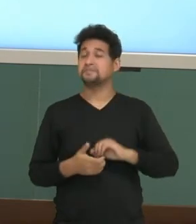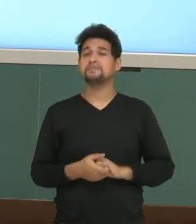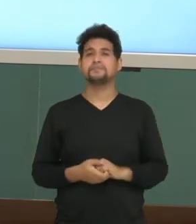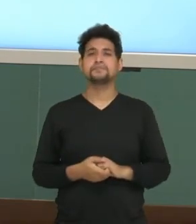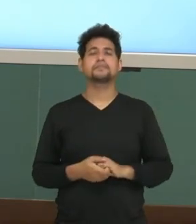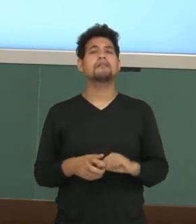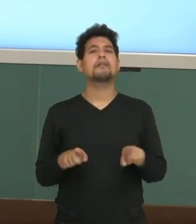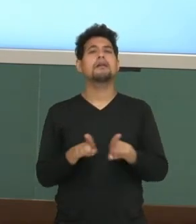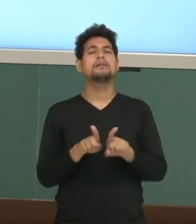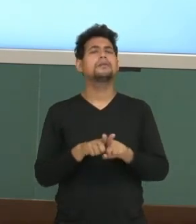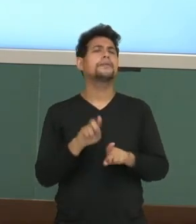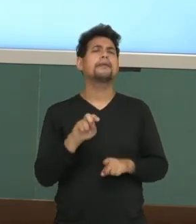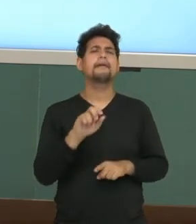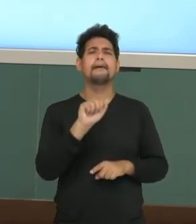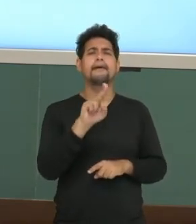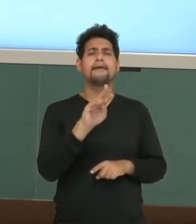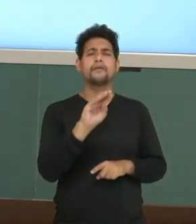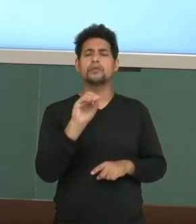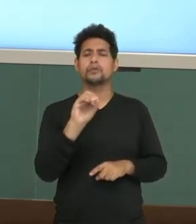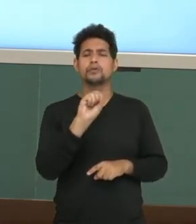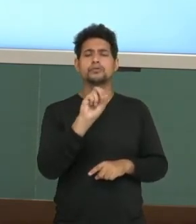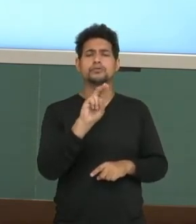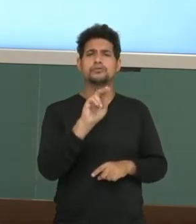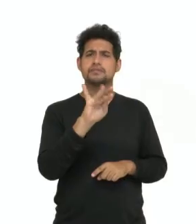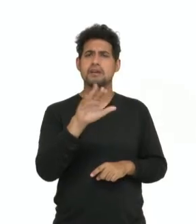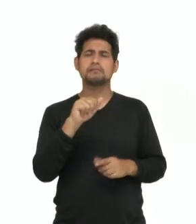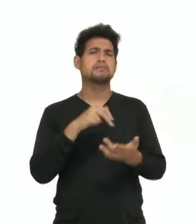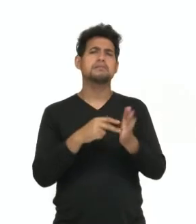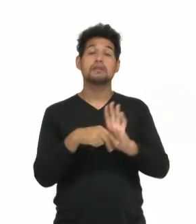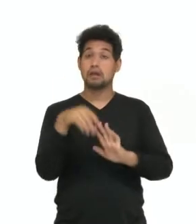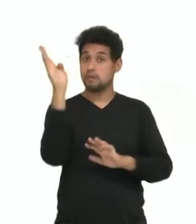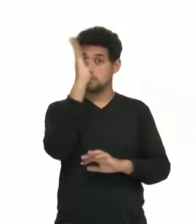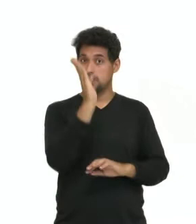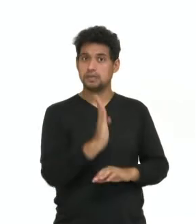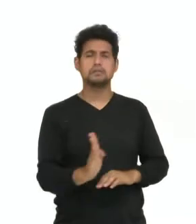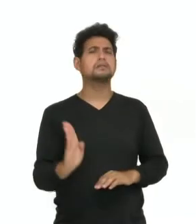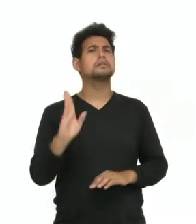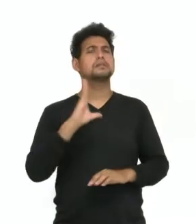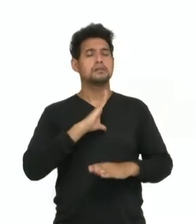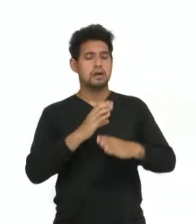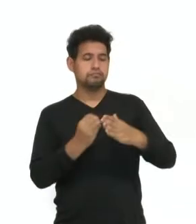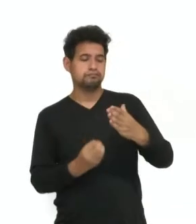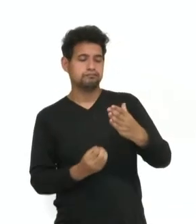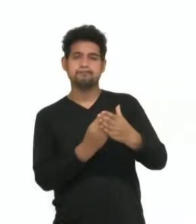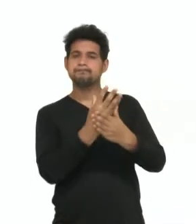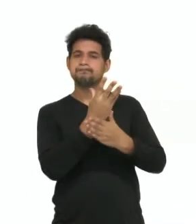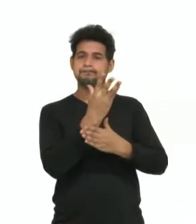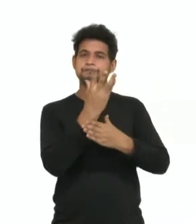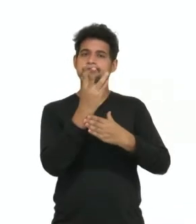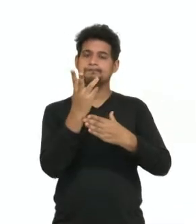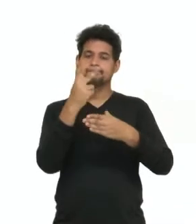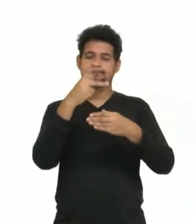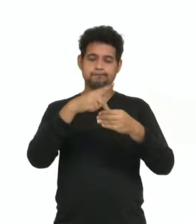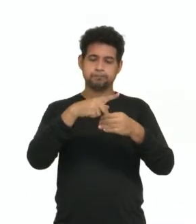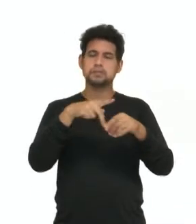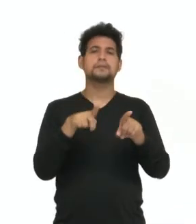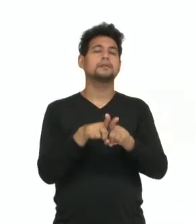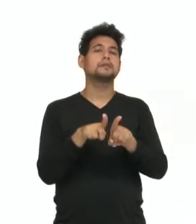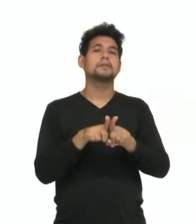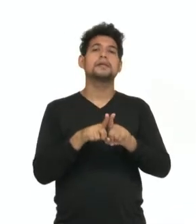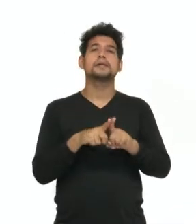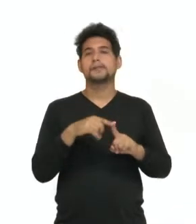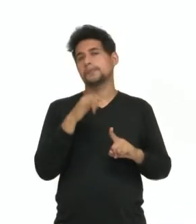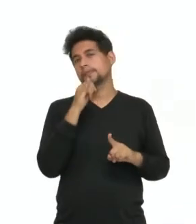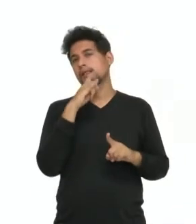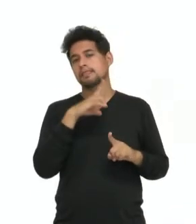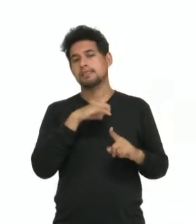E a autossuficiência está associada à capacidade do Brasil de produzir o petróleo e ainda de